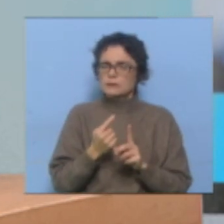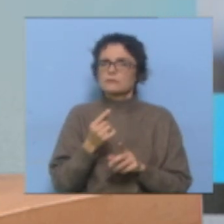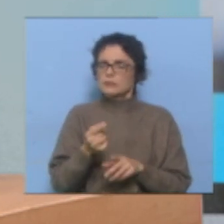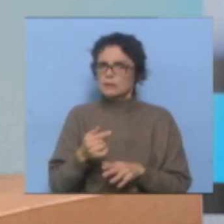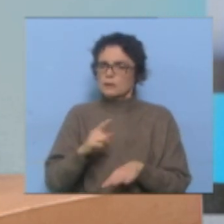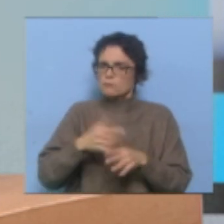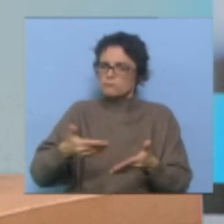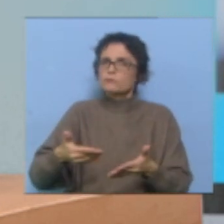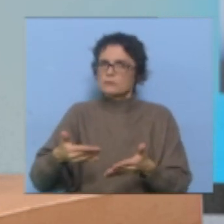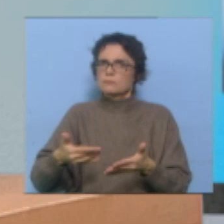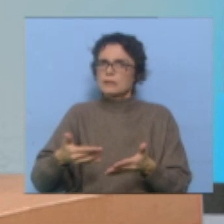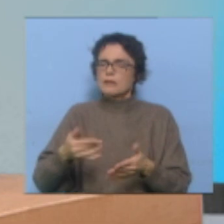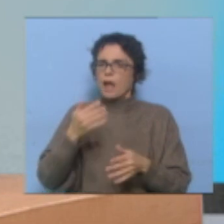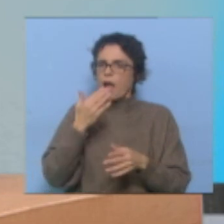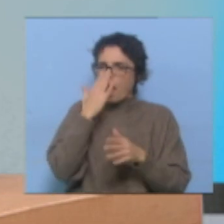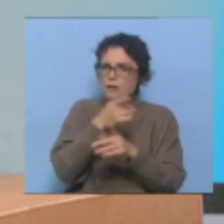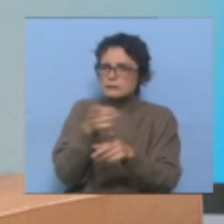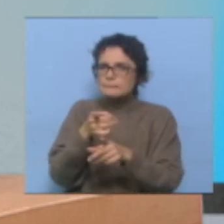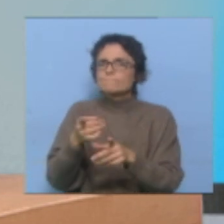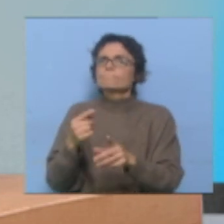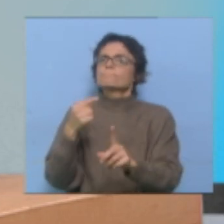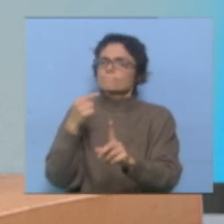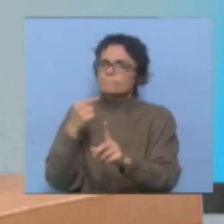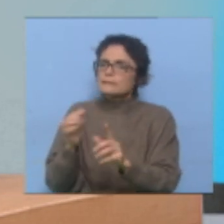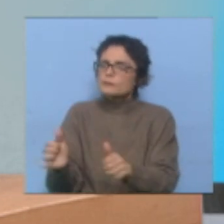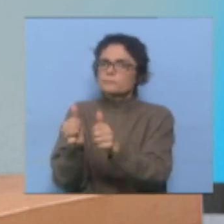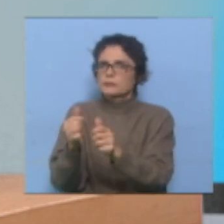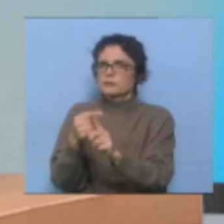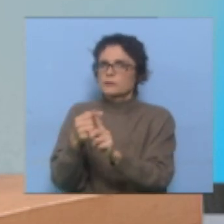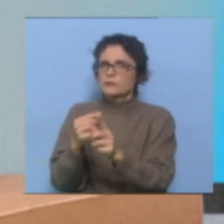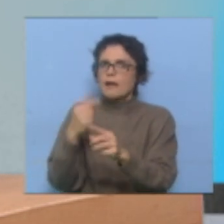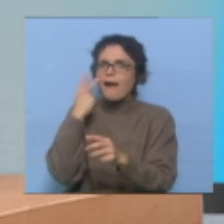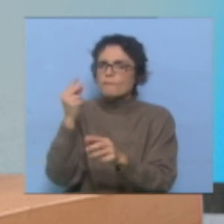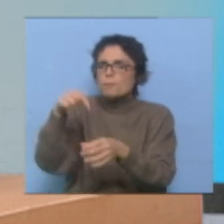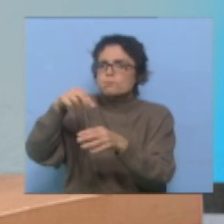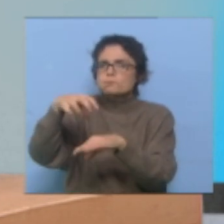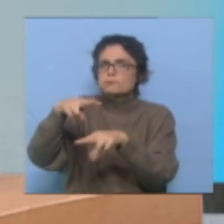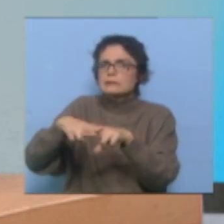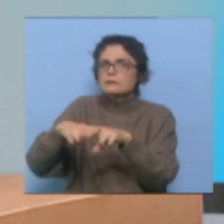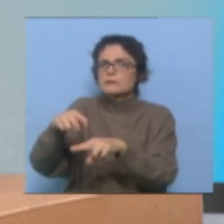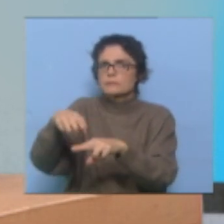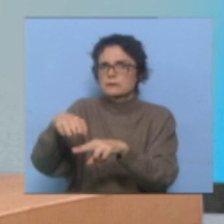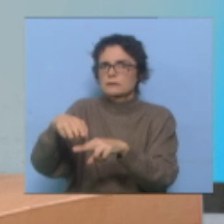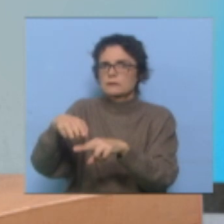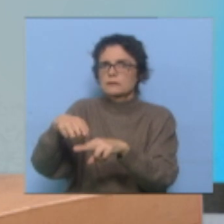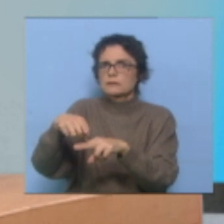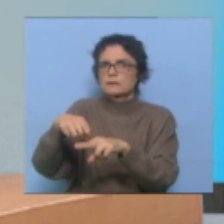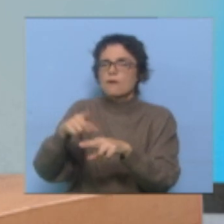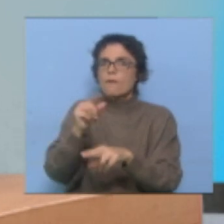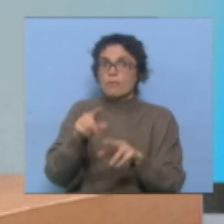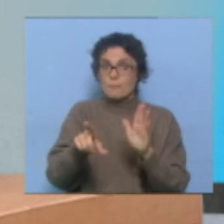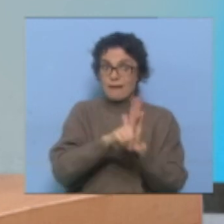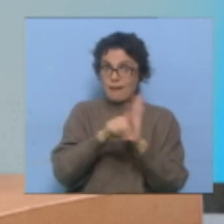que dizer que o que nós sentimos, quer dentro das prisões, quer mesmo no que se refere à lei e à aplicação da lei em